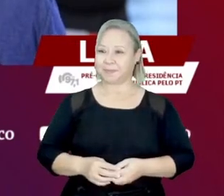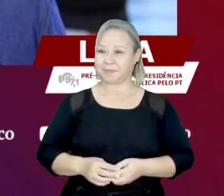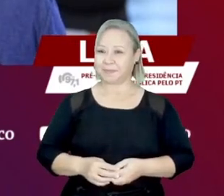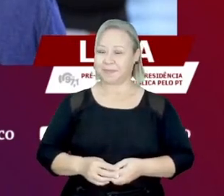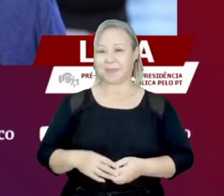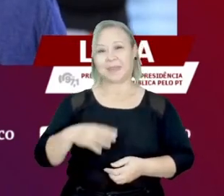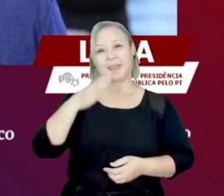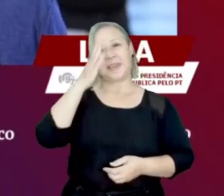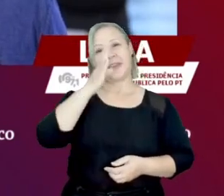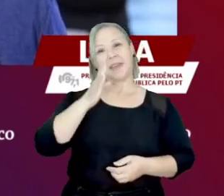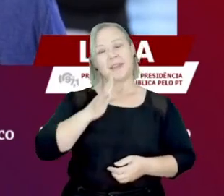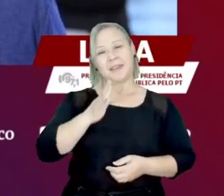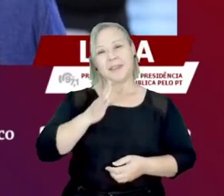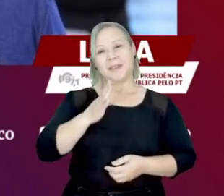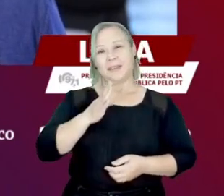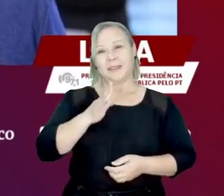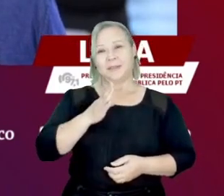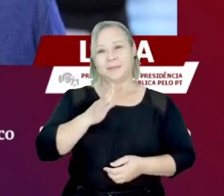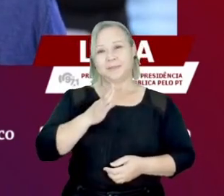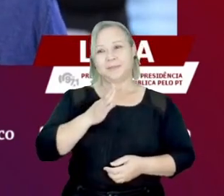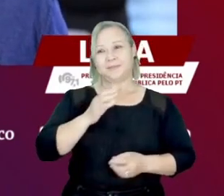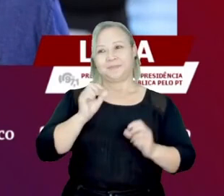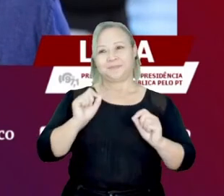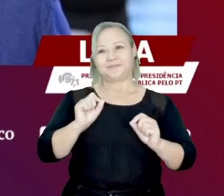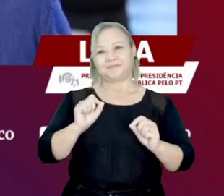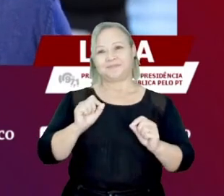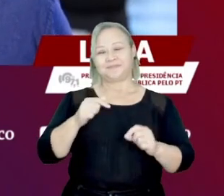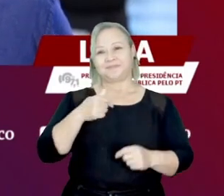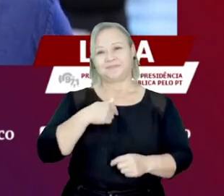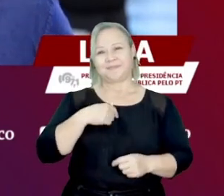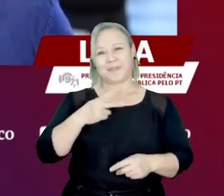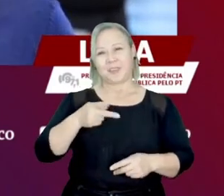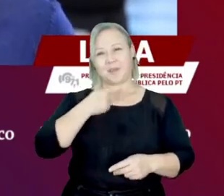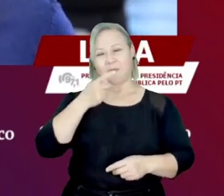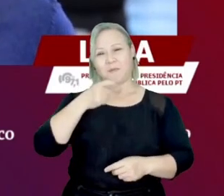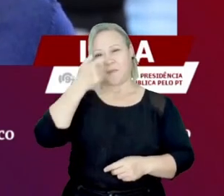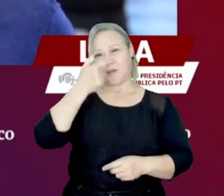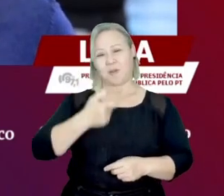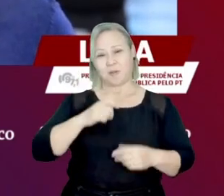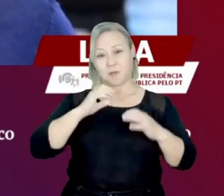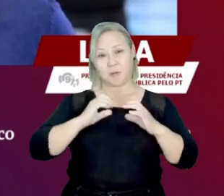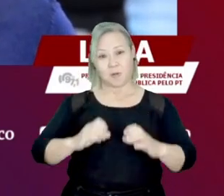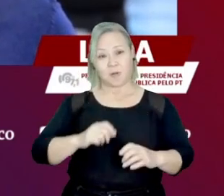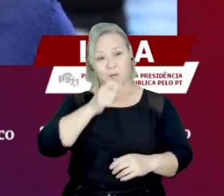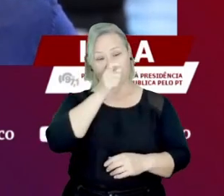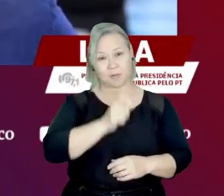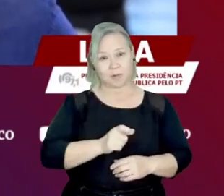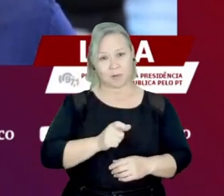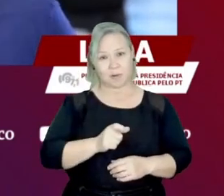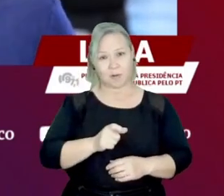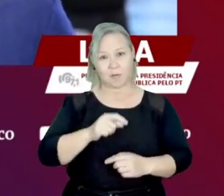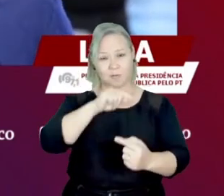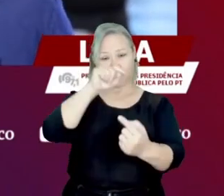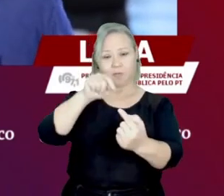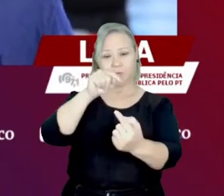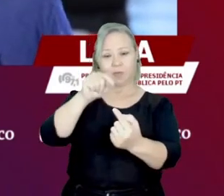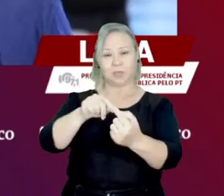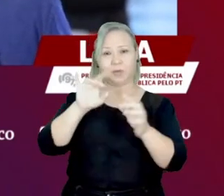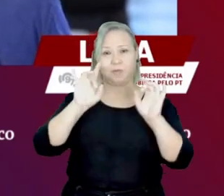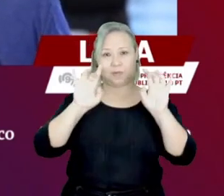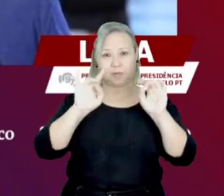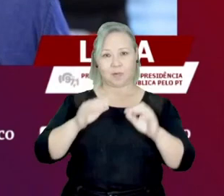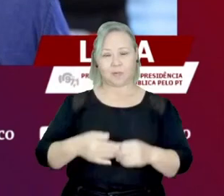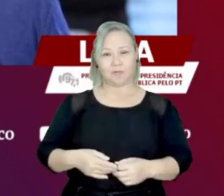o Brasil. Porque se eu consertar o Brasil, nós vamos consertar a vida de 220 milhões de pessoas.